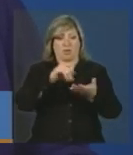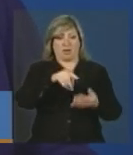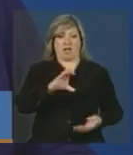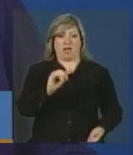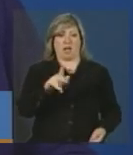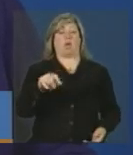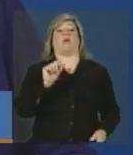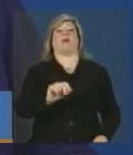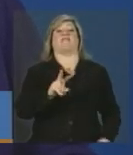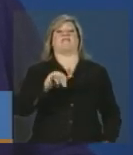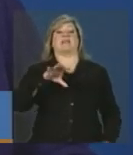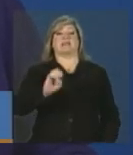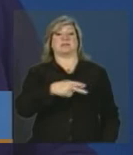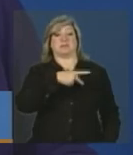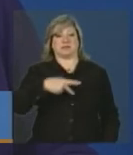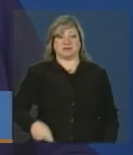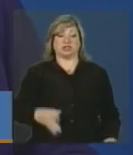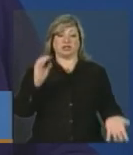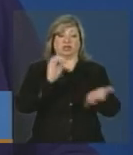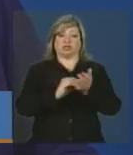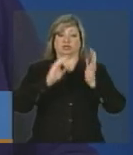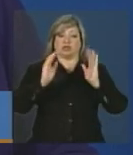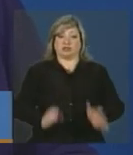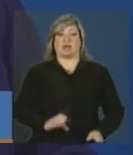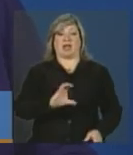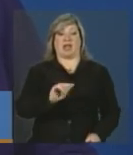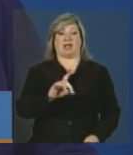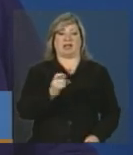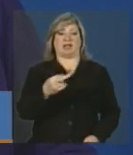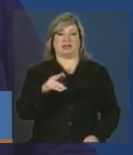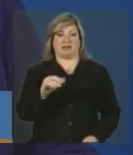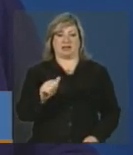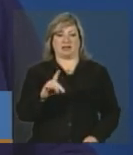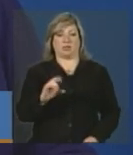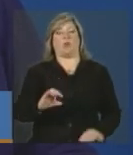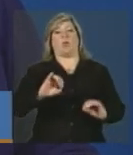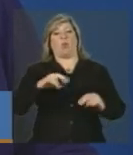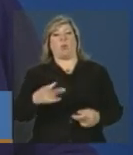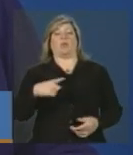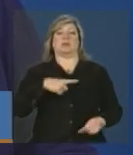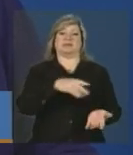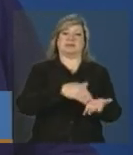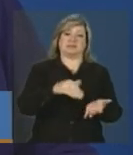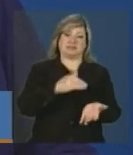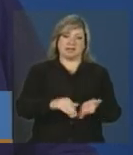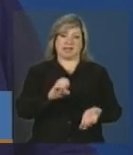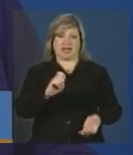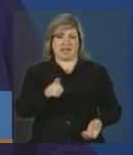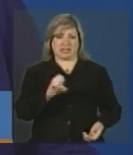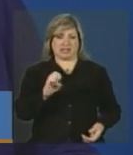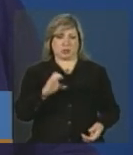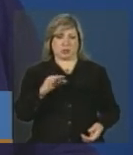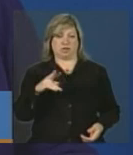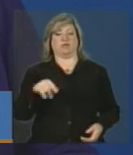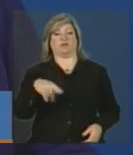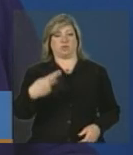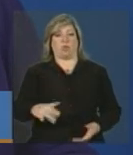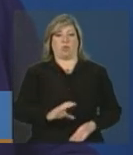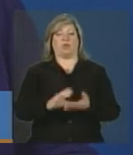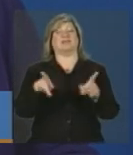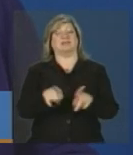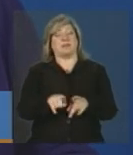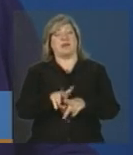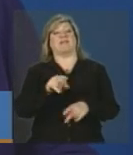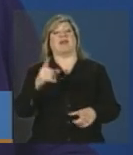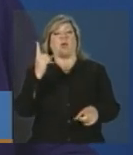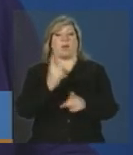de vice-presidente cadastrado e indicado ou secretário executivo do conselho, também terá problema na